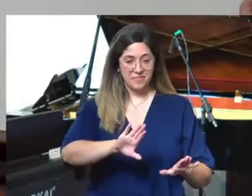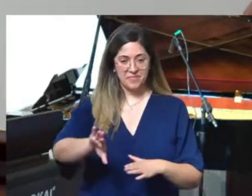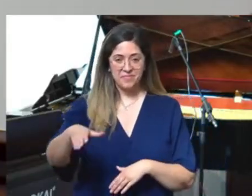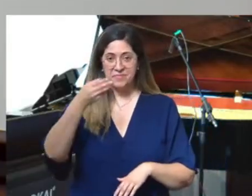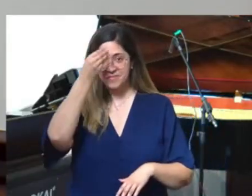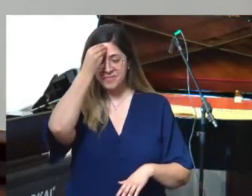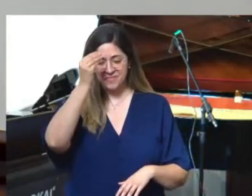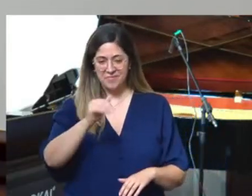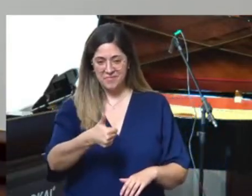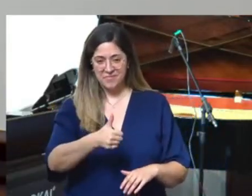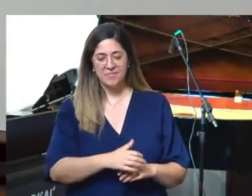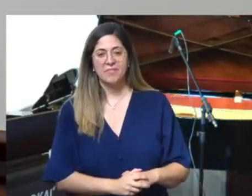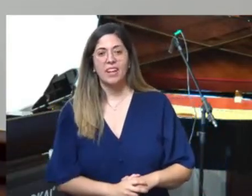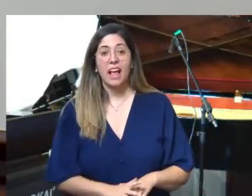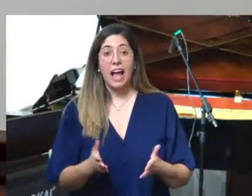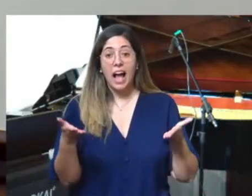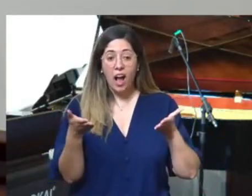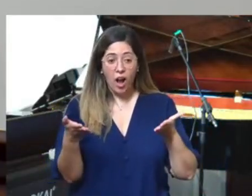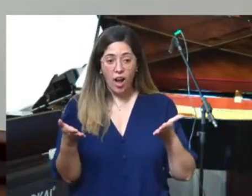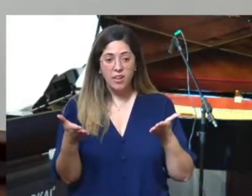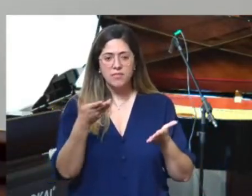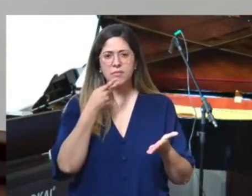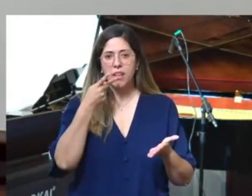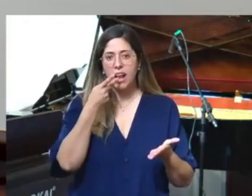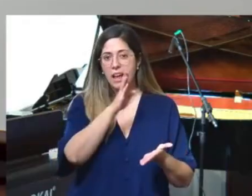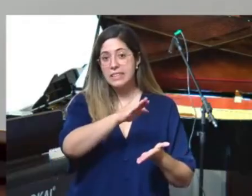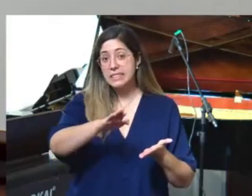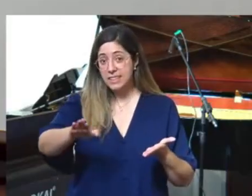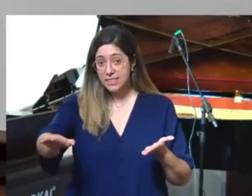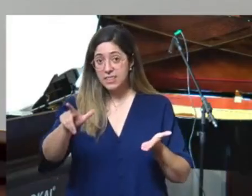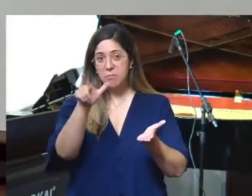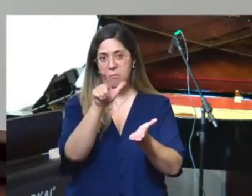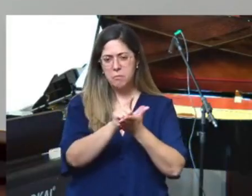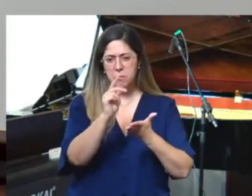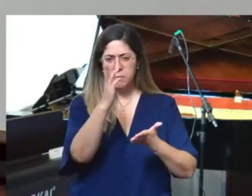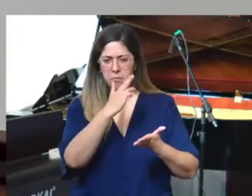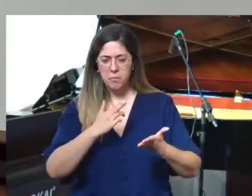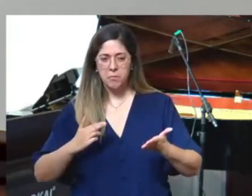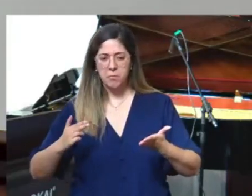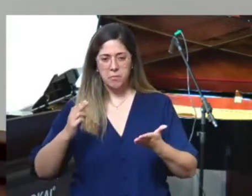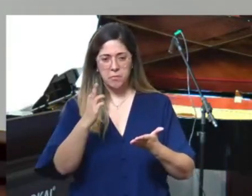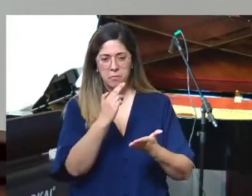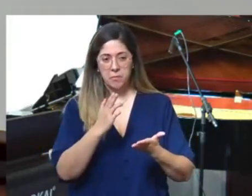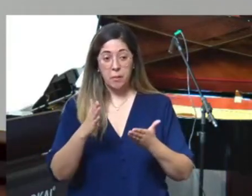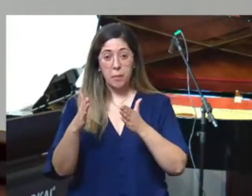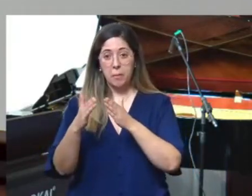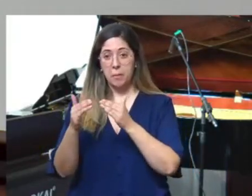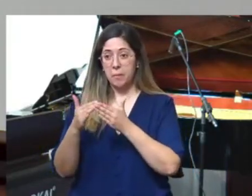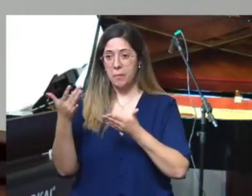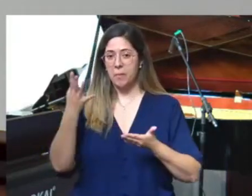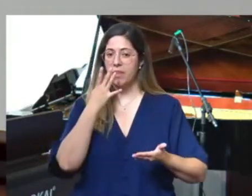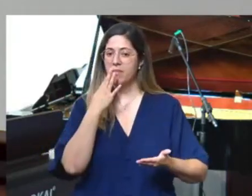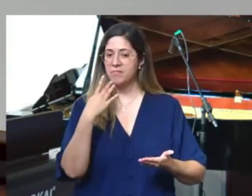para que eles possam ajudar você no exercício do desenho que vocês terão nessa